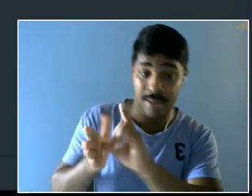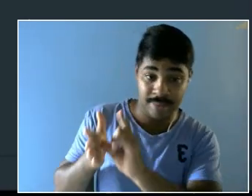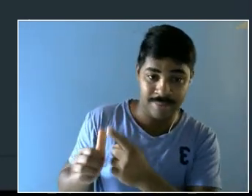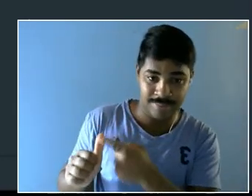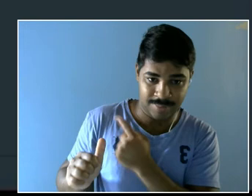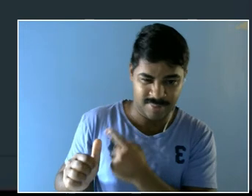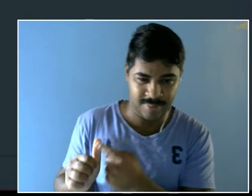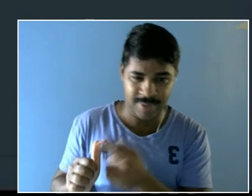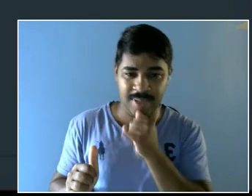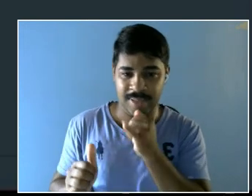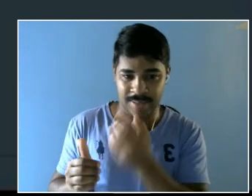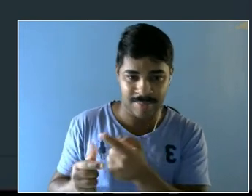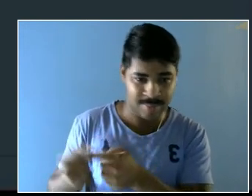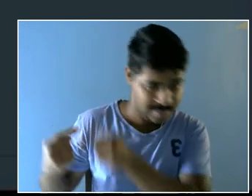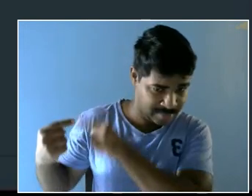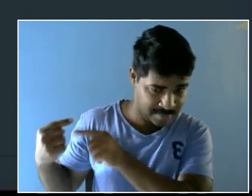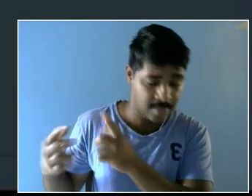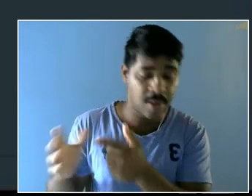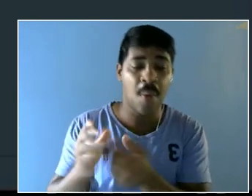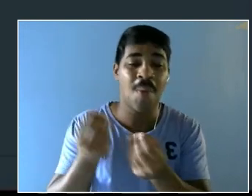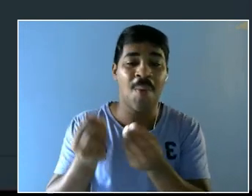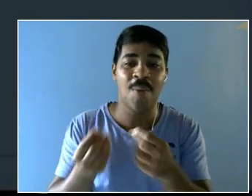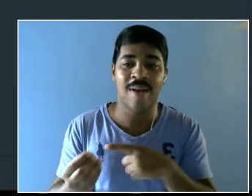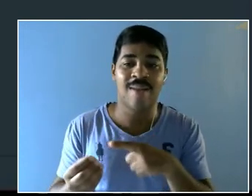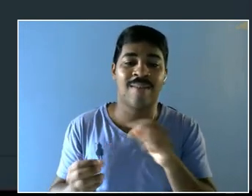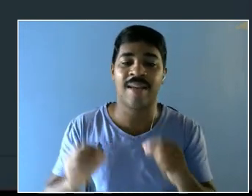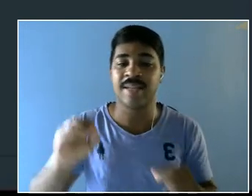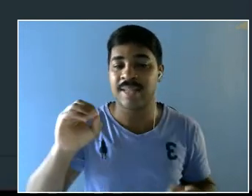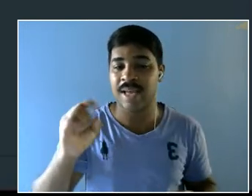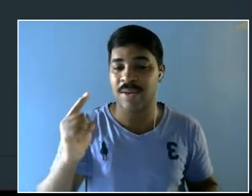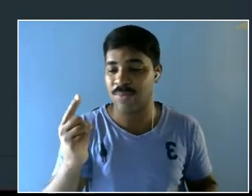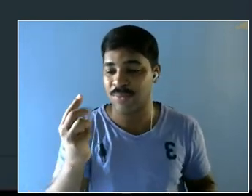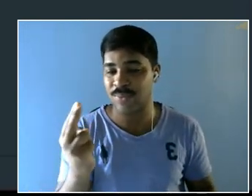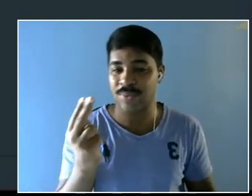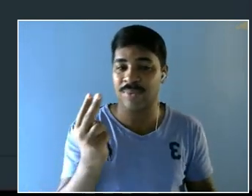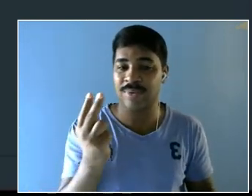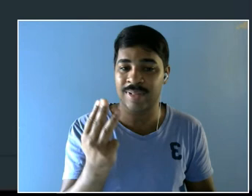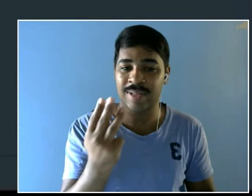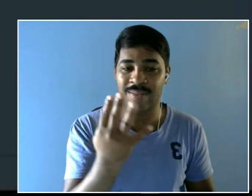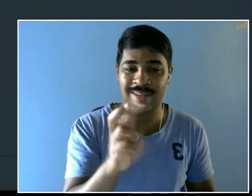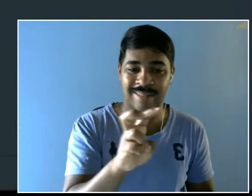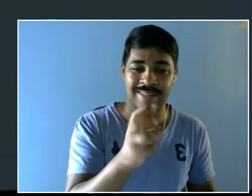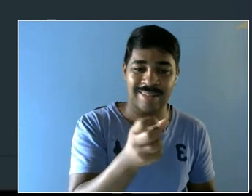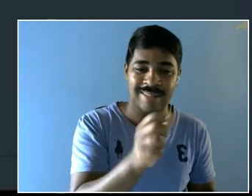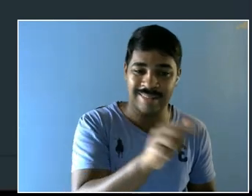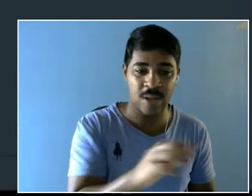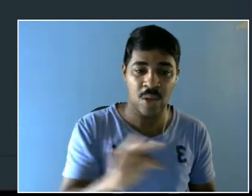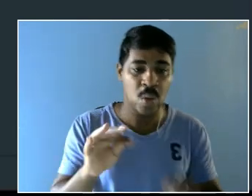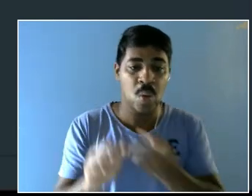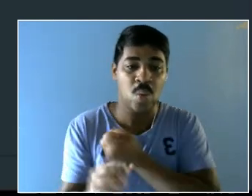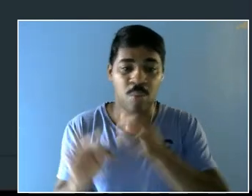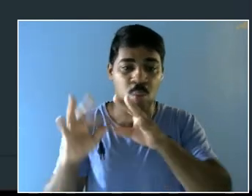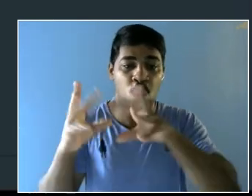né? 0, 1, 2, 3, 4,